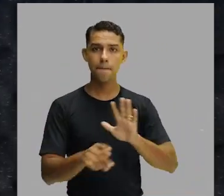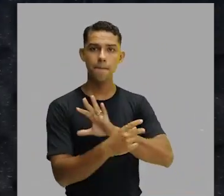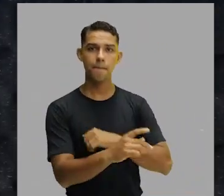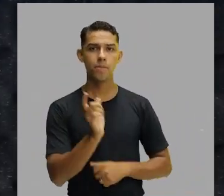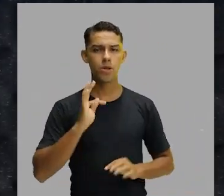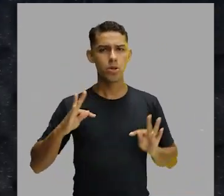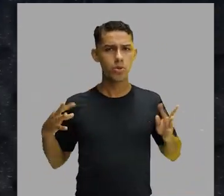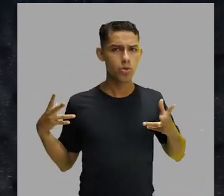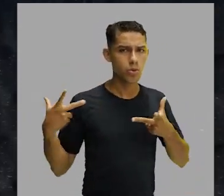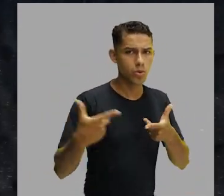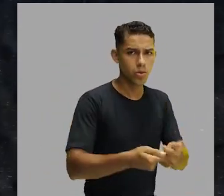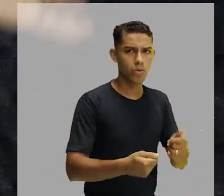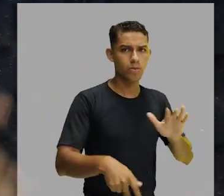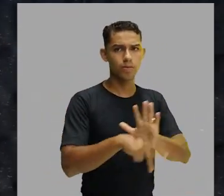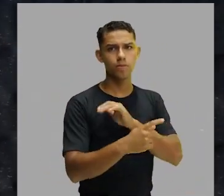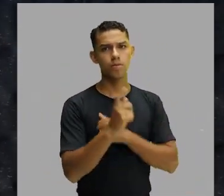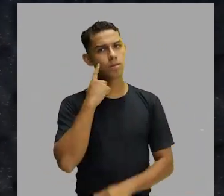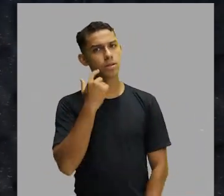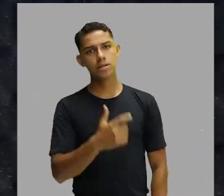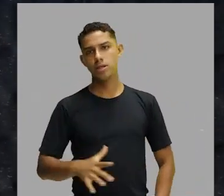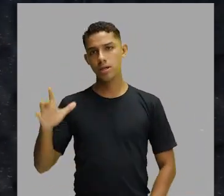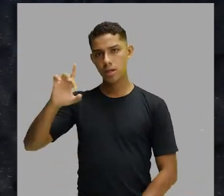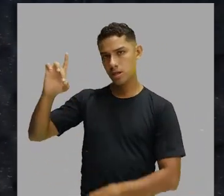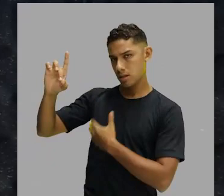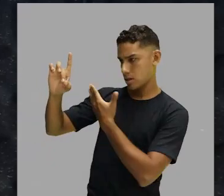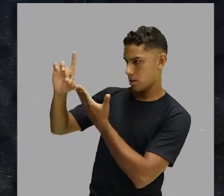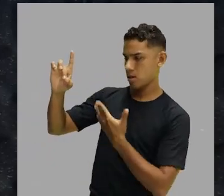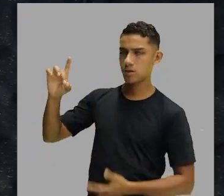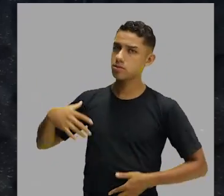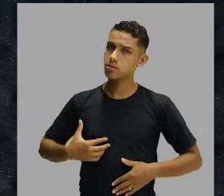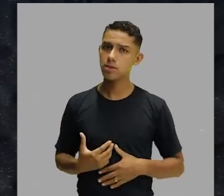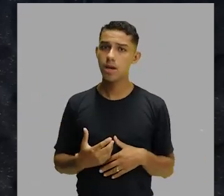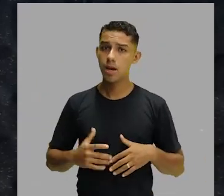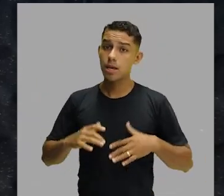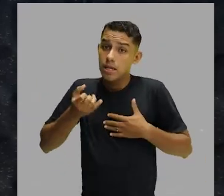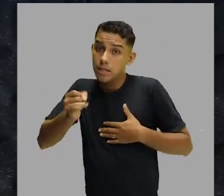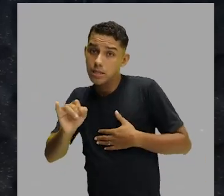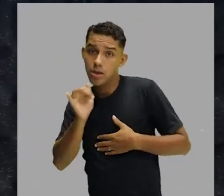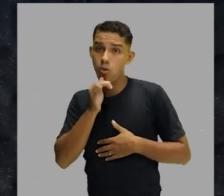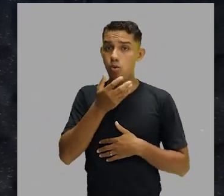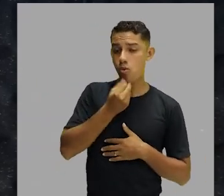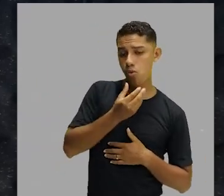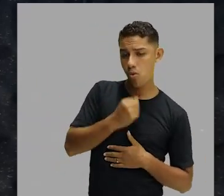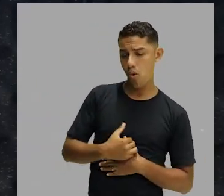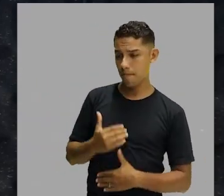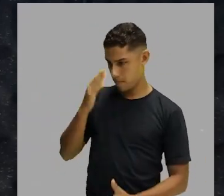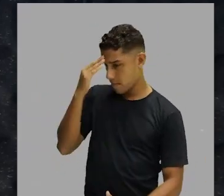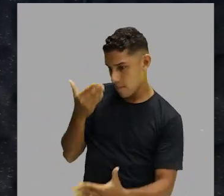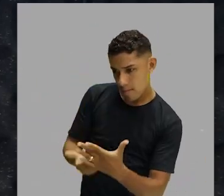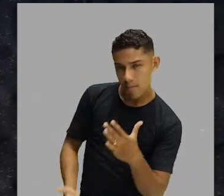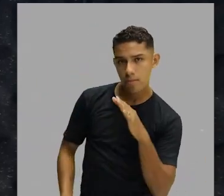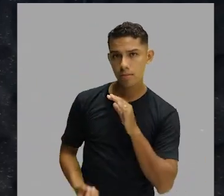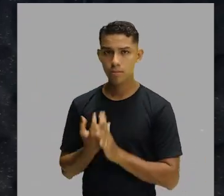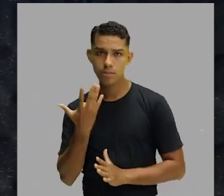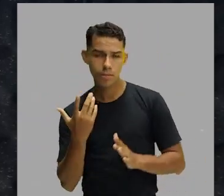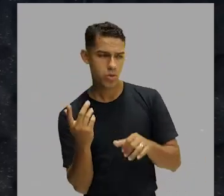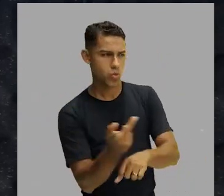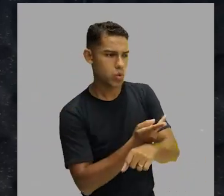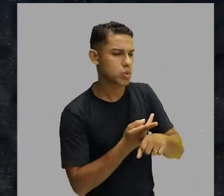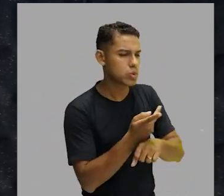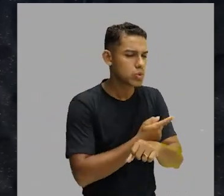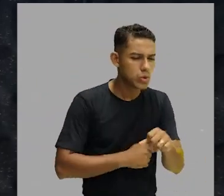nem tudo vai depender de Deus. Então, se o homem tem capacidade de descobrir e de investigar e